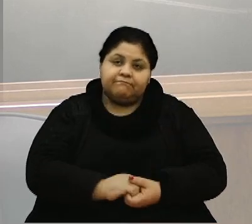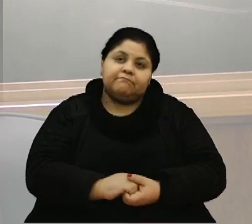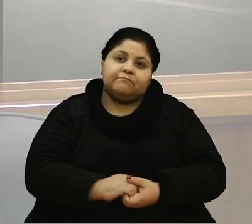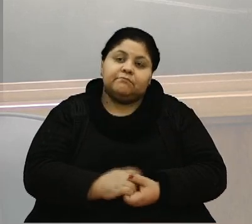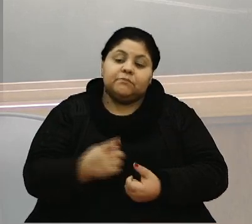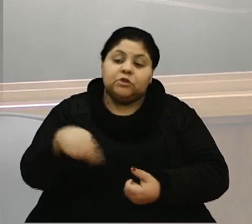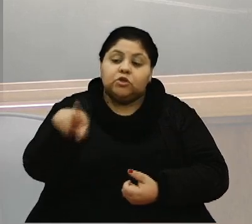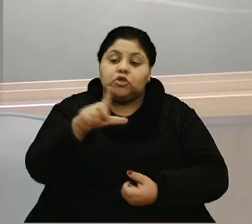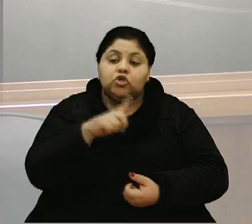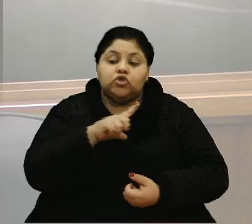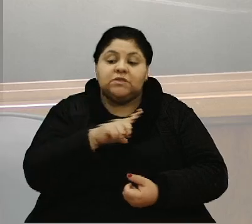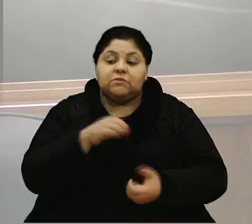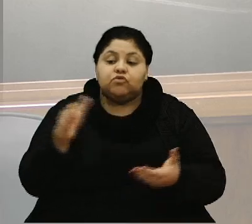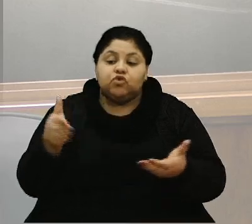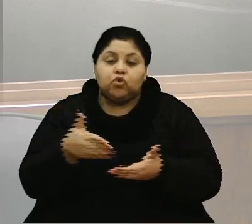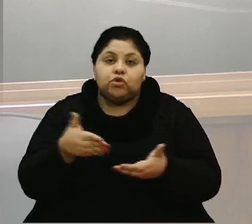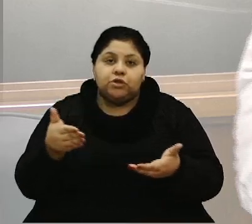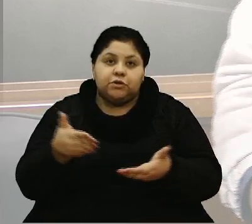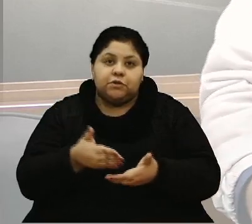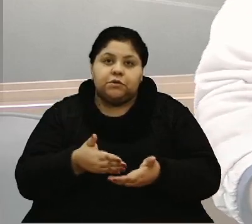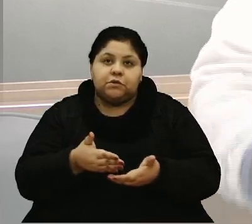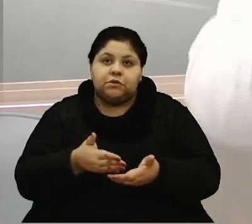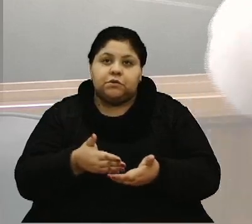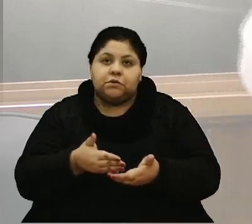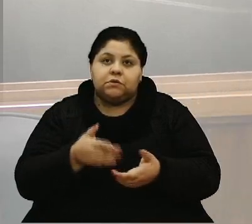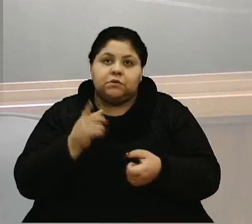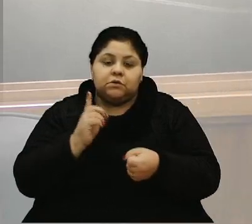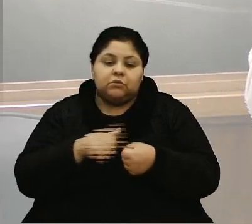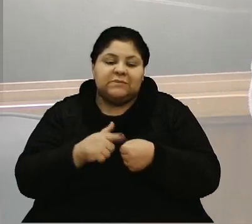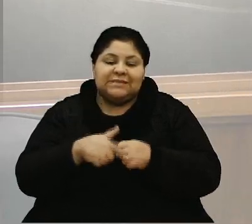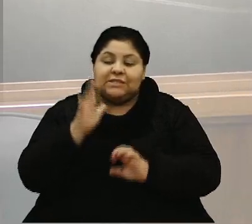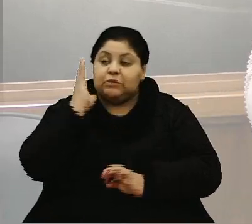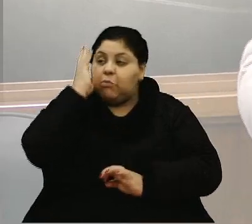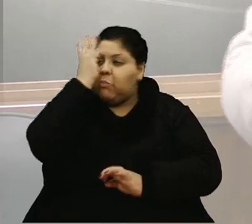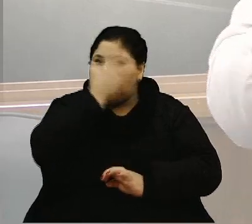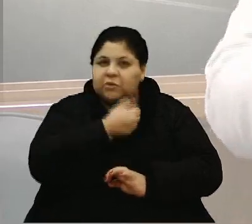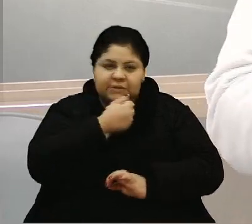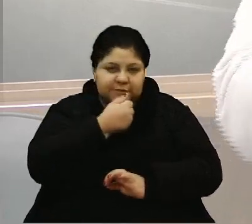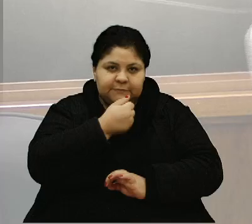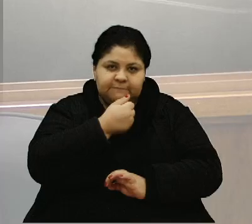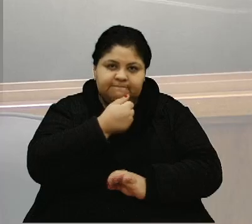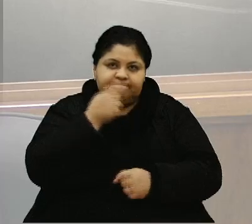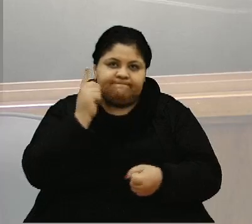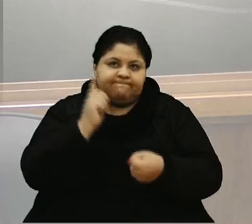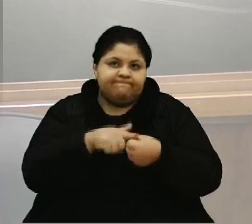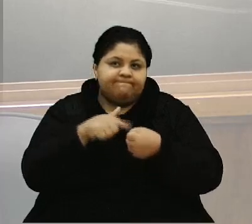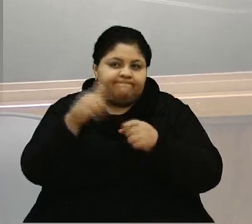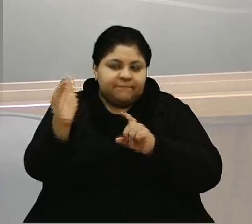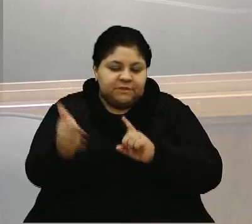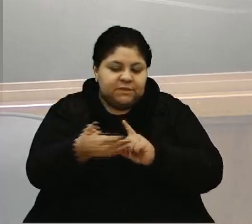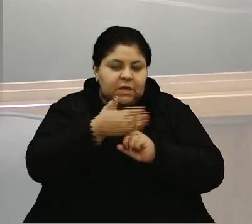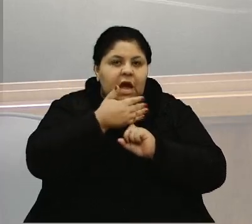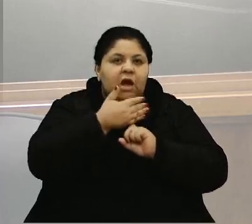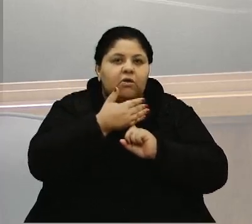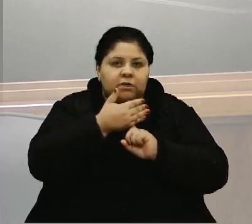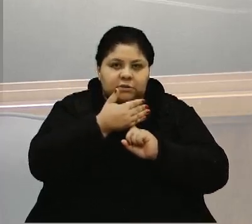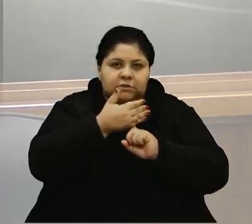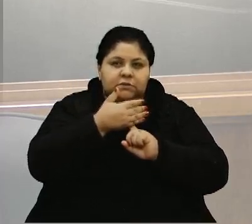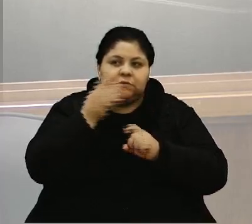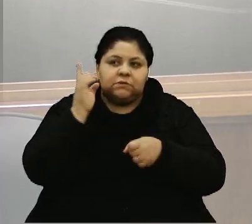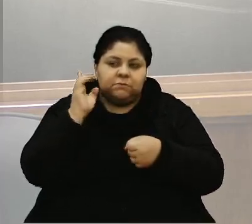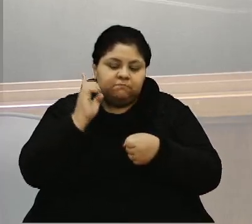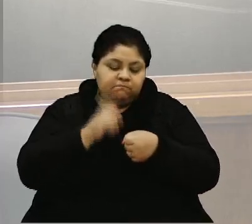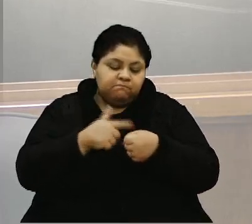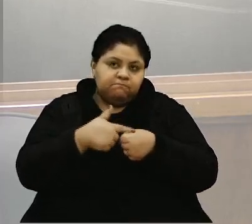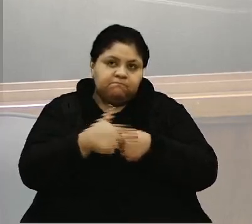Nós temos hoje uma cidade bonita, uma cidade acolhedora, uma